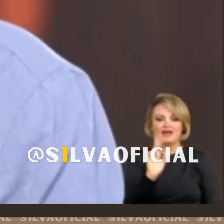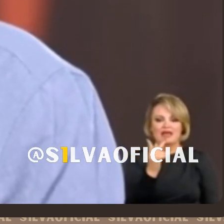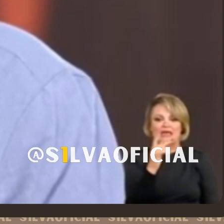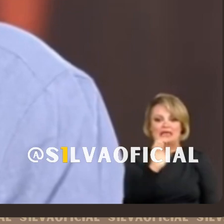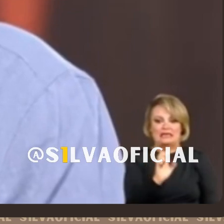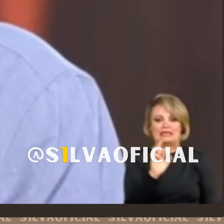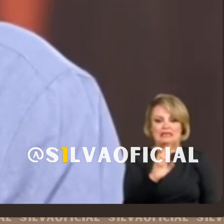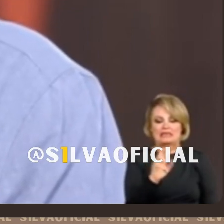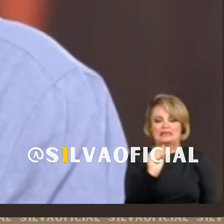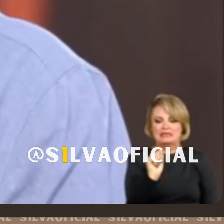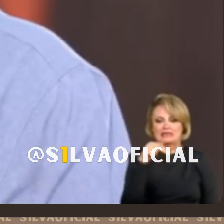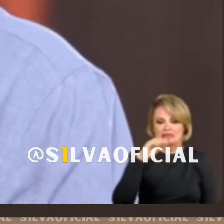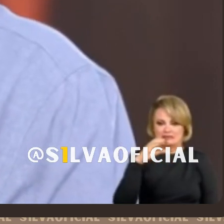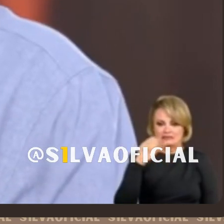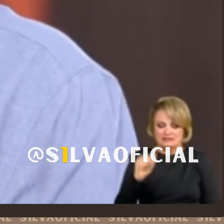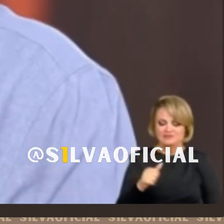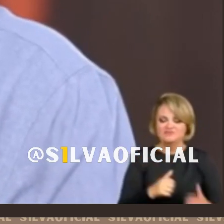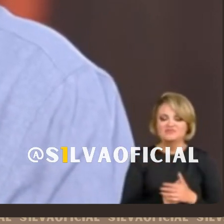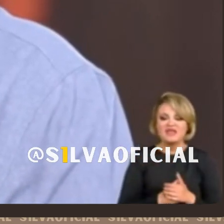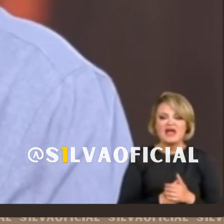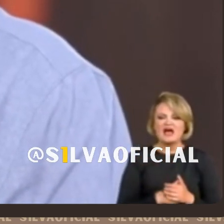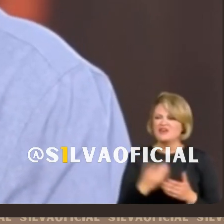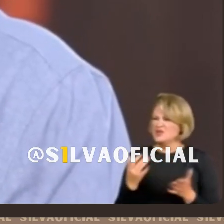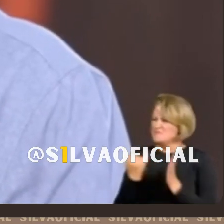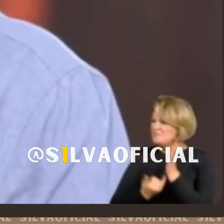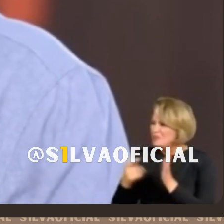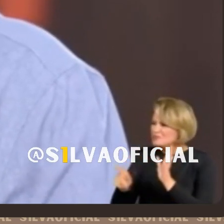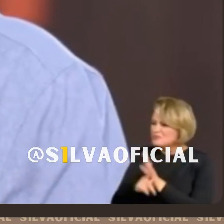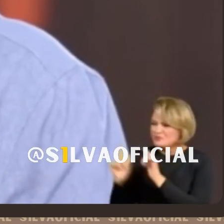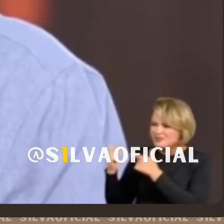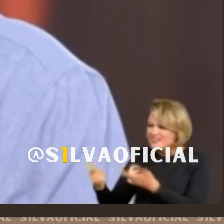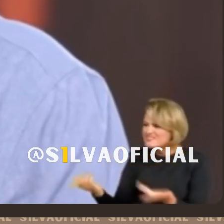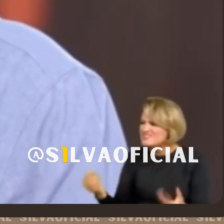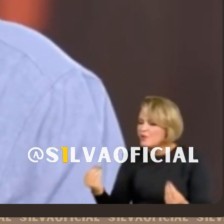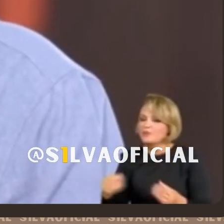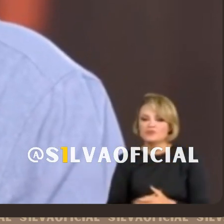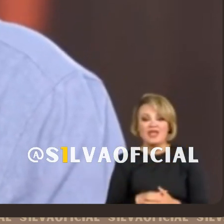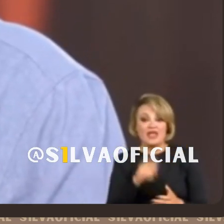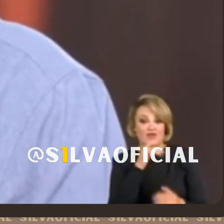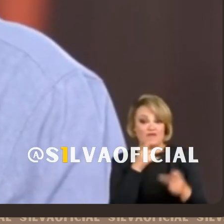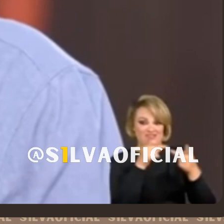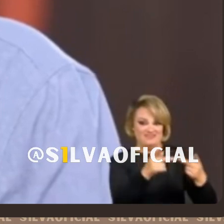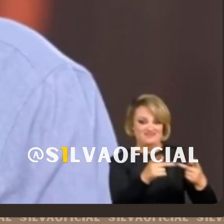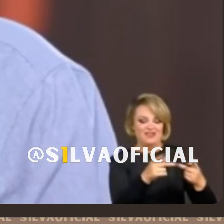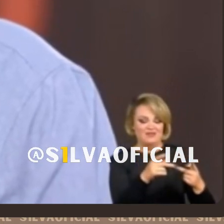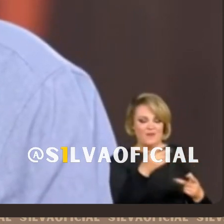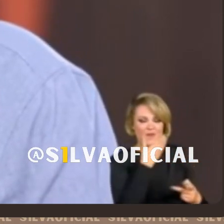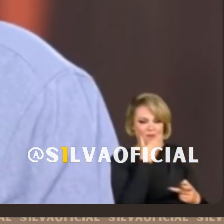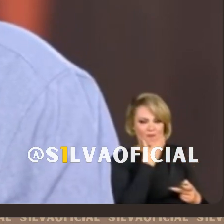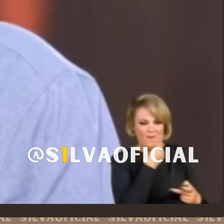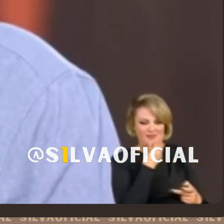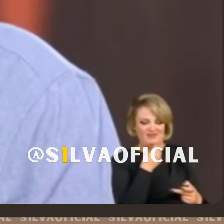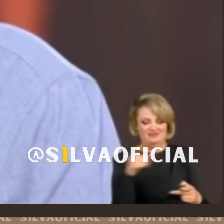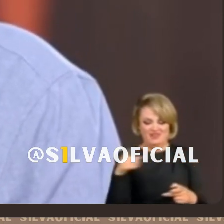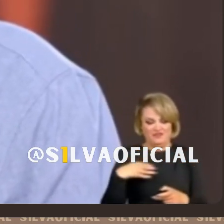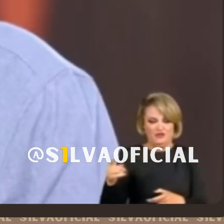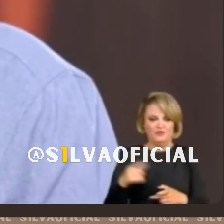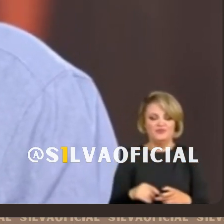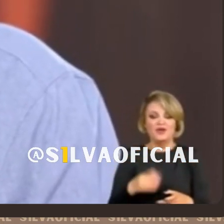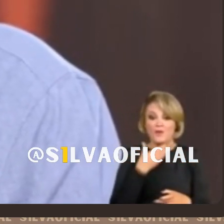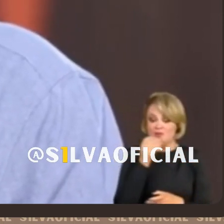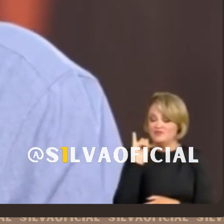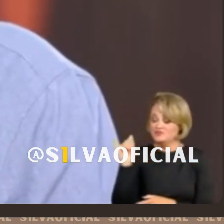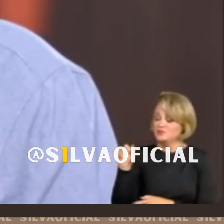olha, meu filho, uma casa como essa que você mora aqui em São Paulo, Se fosse nos Estados Unidos e